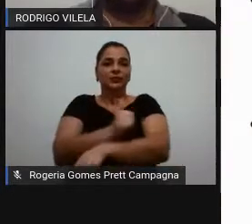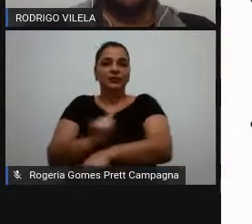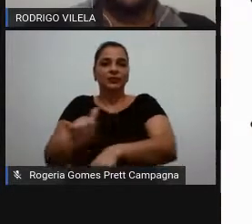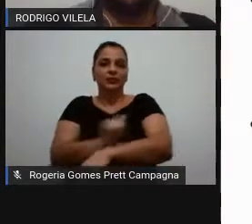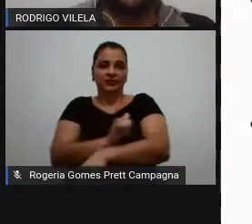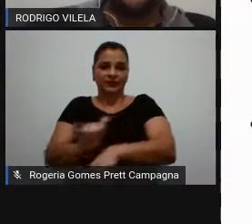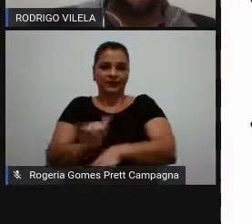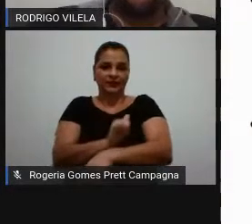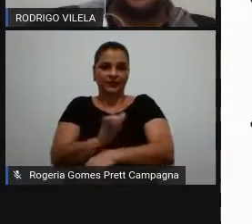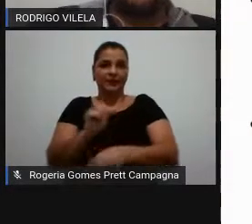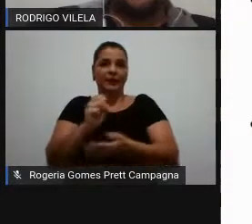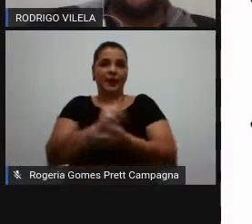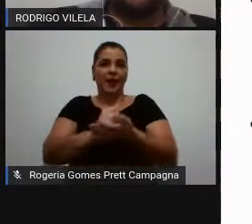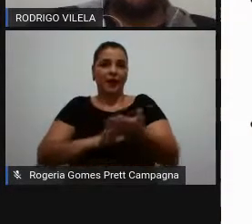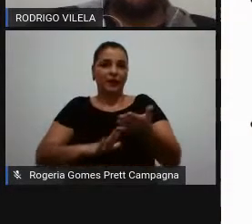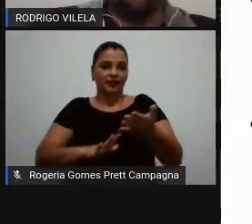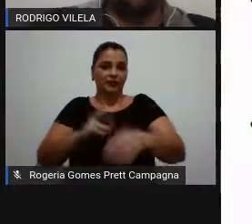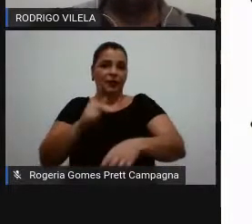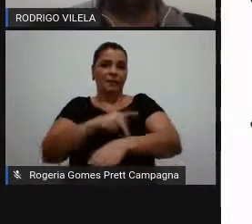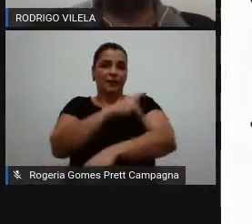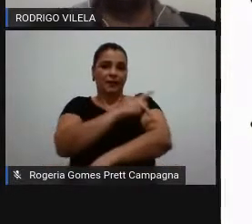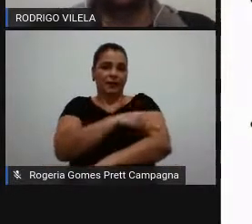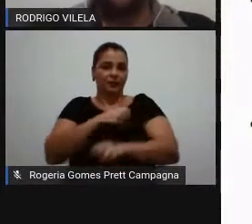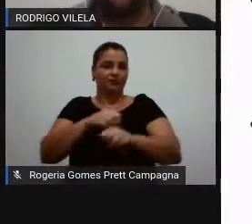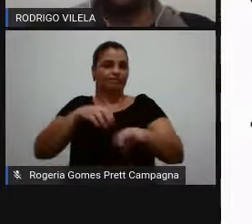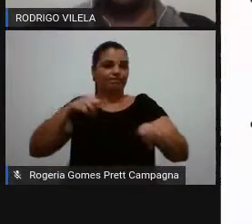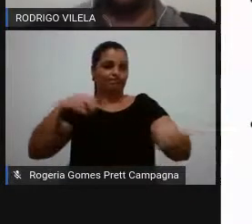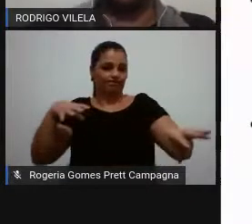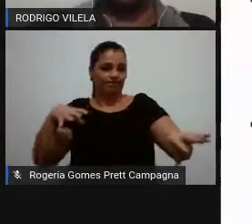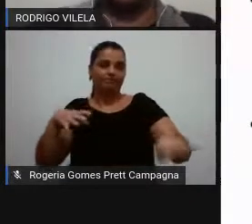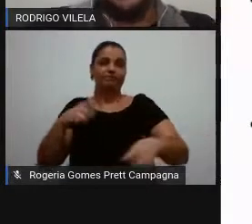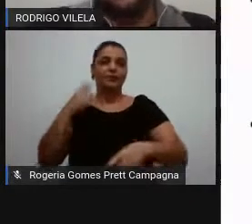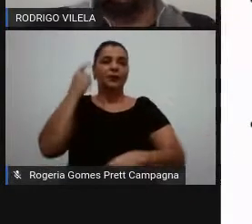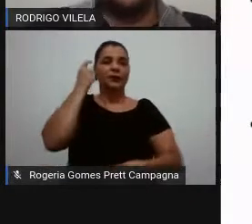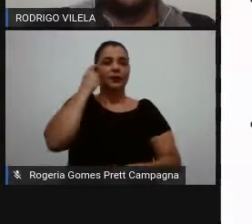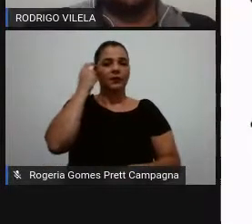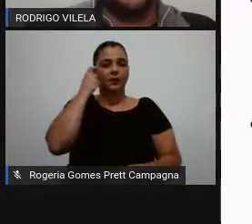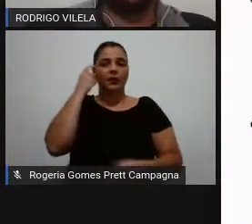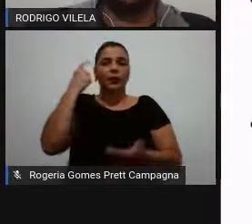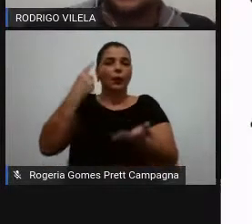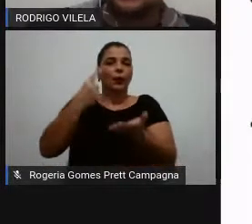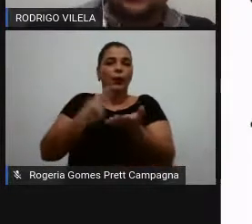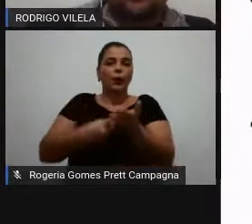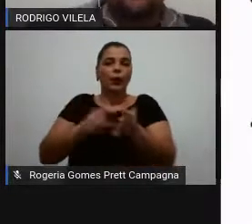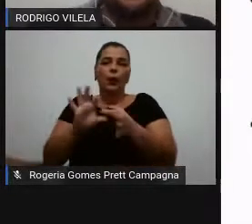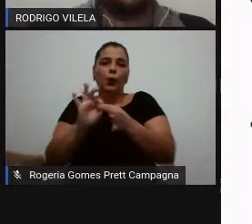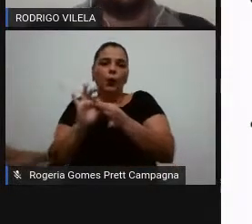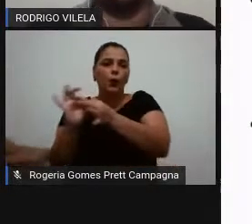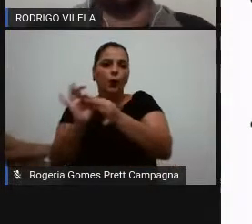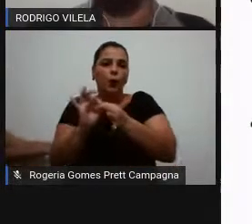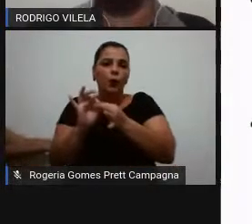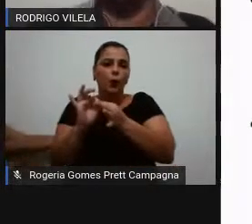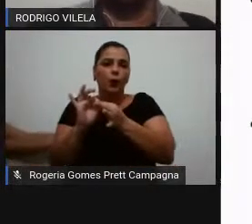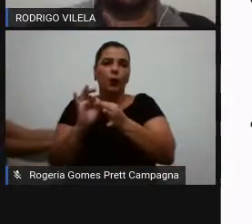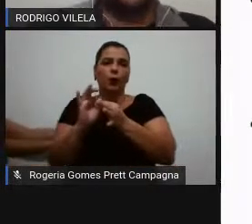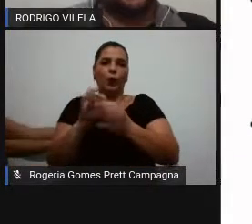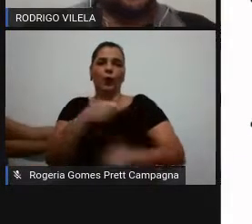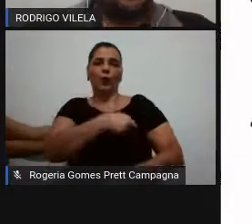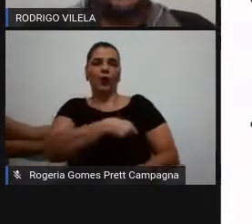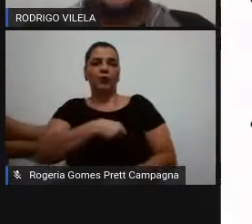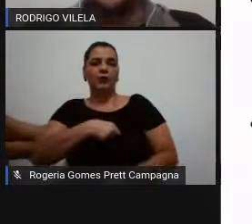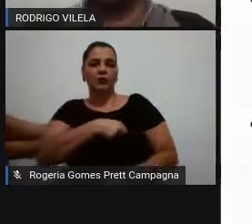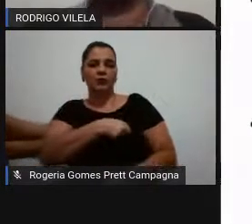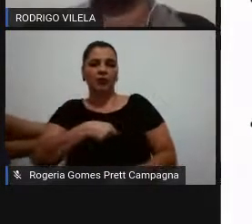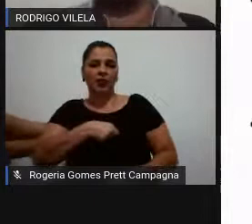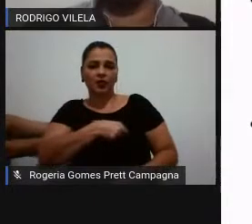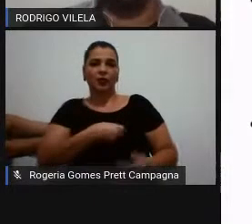APNPs. No primeiro momento, a gente focou muito no vínculo, que era o necessário, que a CEDU vinha trazendo, para que a gente